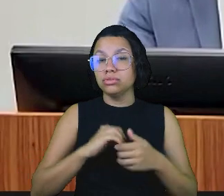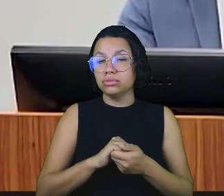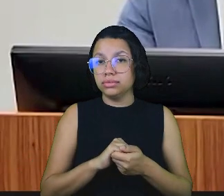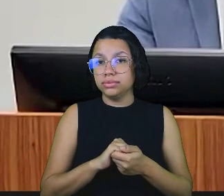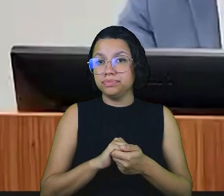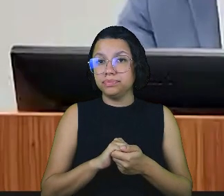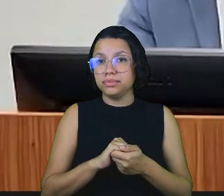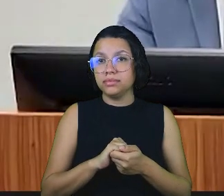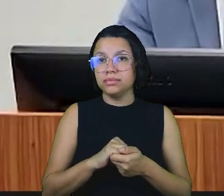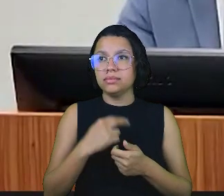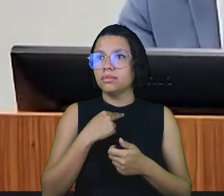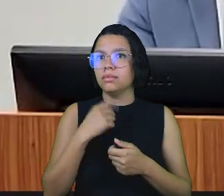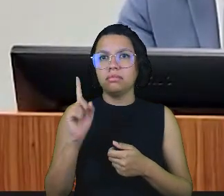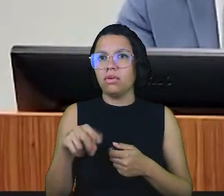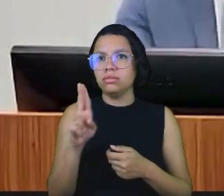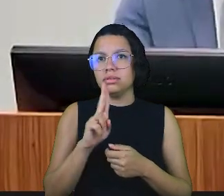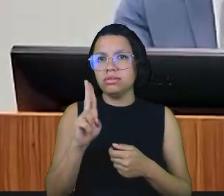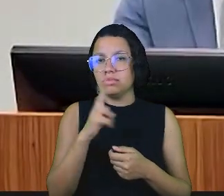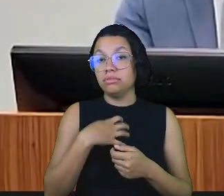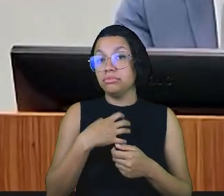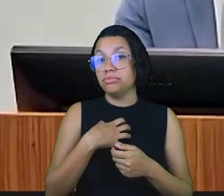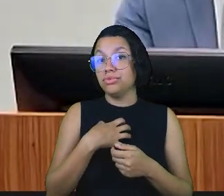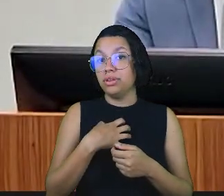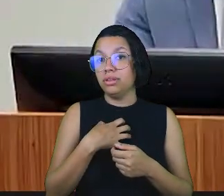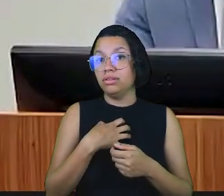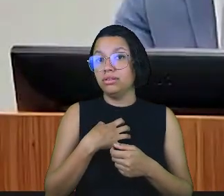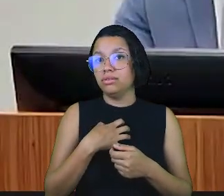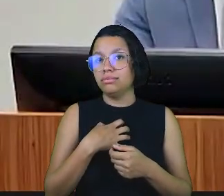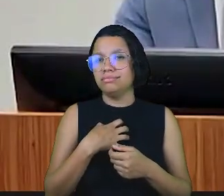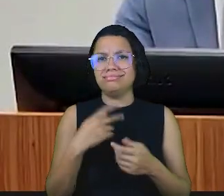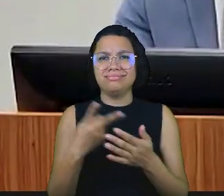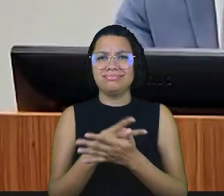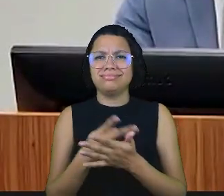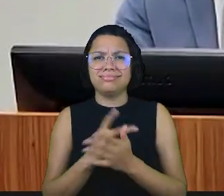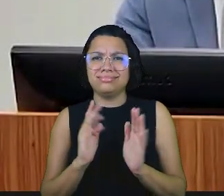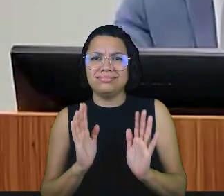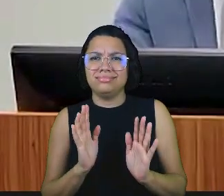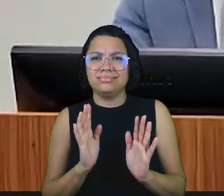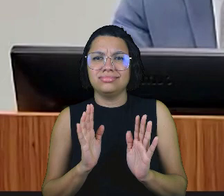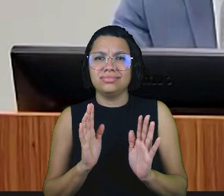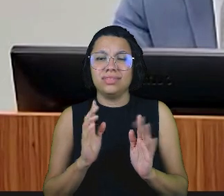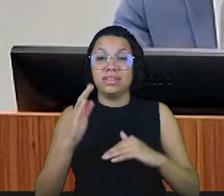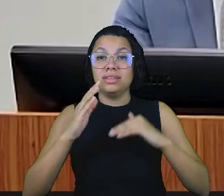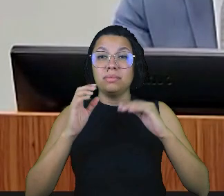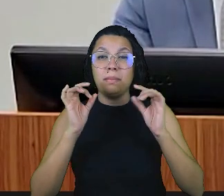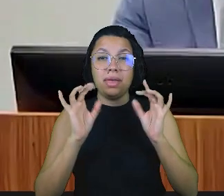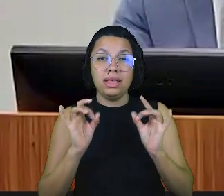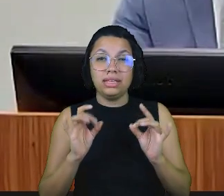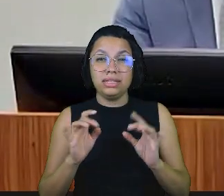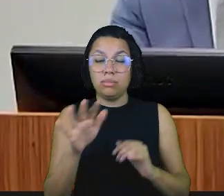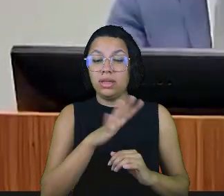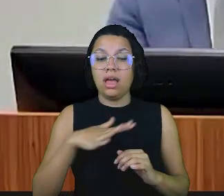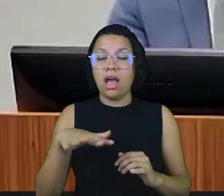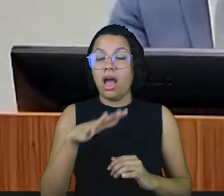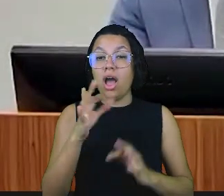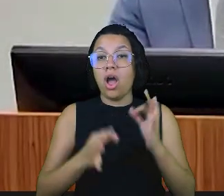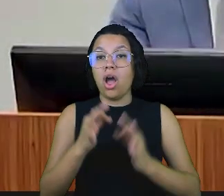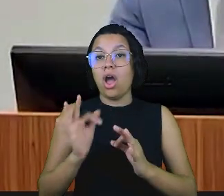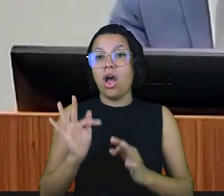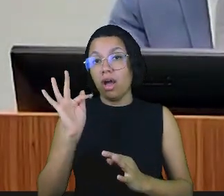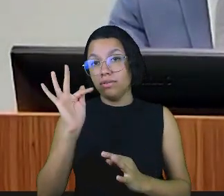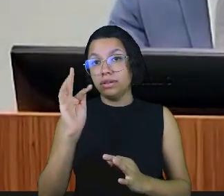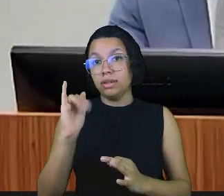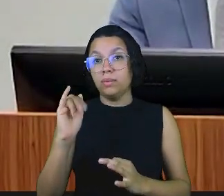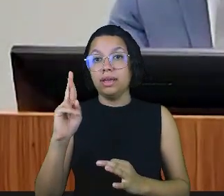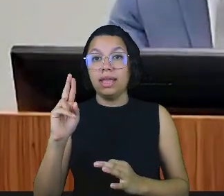pode ser usado de maneira pródiga, especialmente no âmbito da Justiça Federal. Os IRDRs